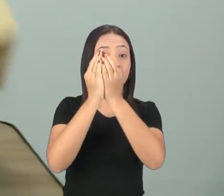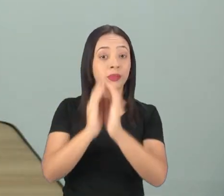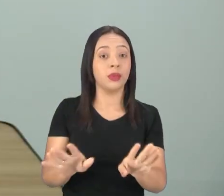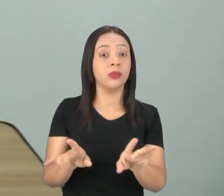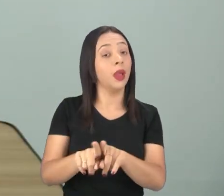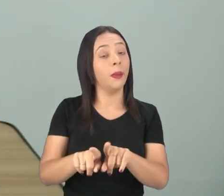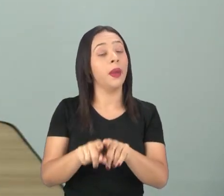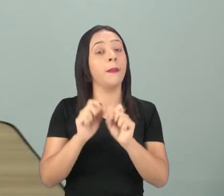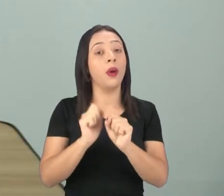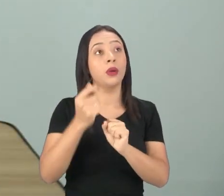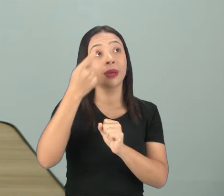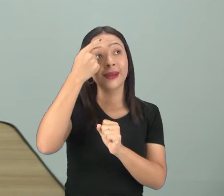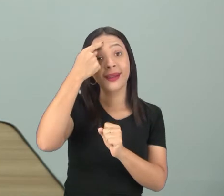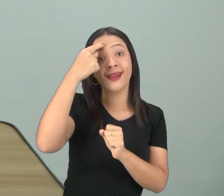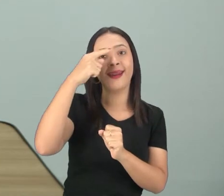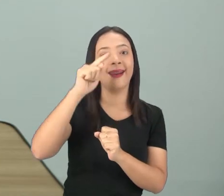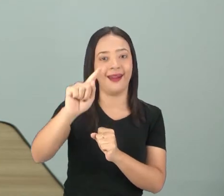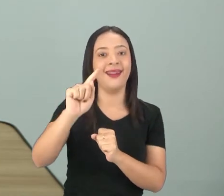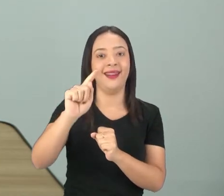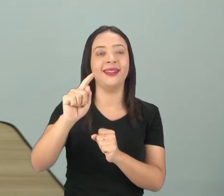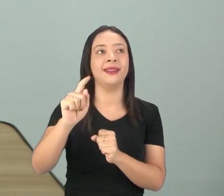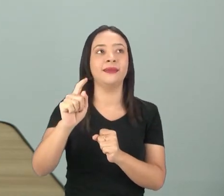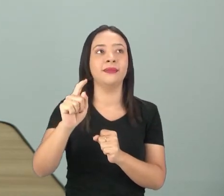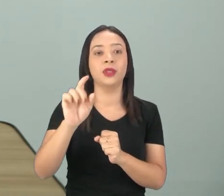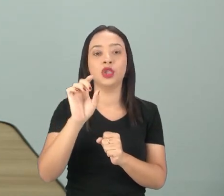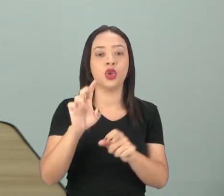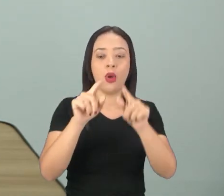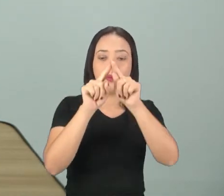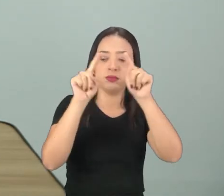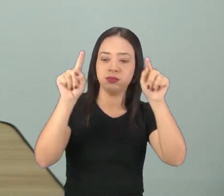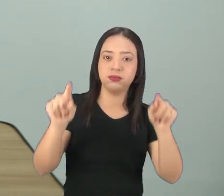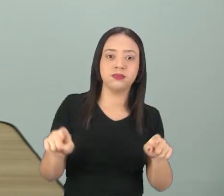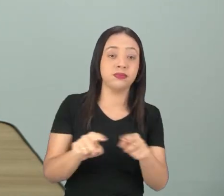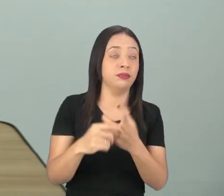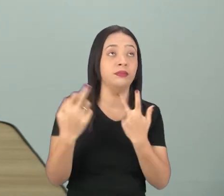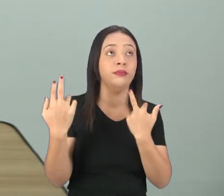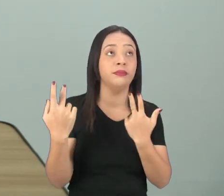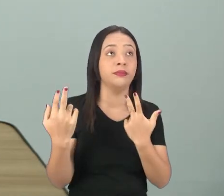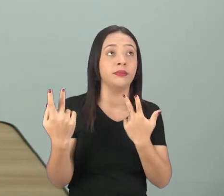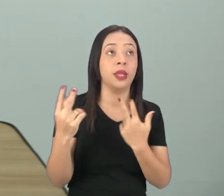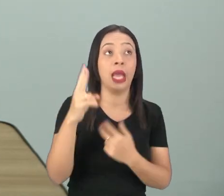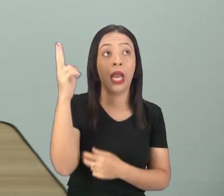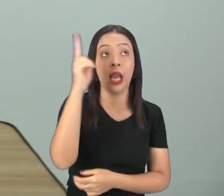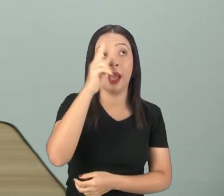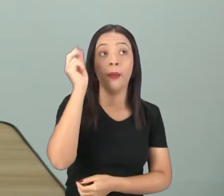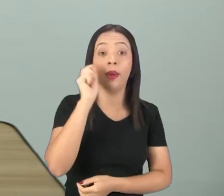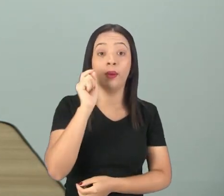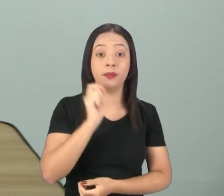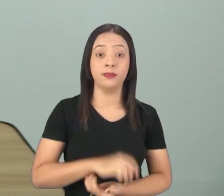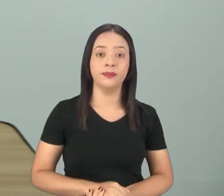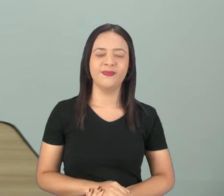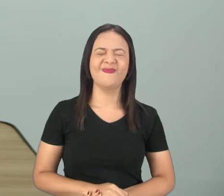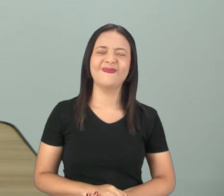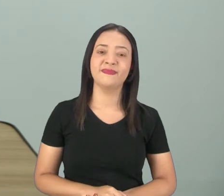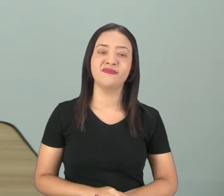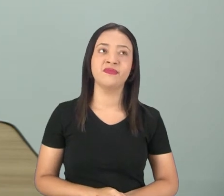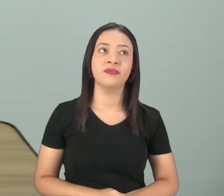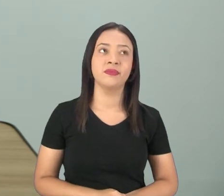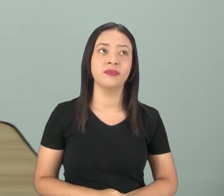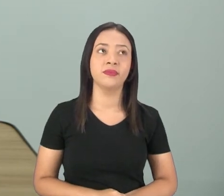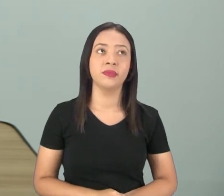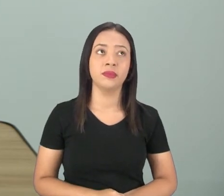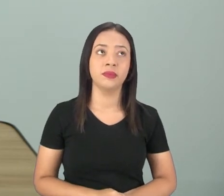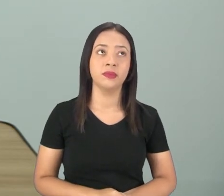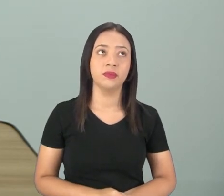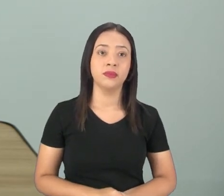quiser produzir é só fazer um cubo, né, como esse, e lembrar que as faces que se encontram aqui,